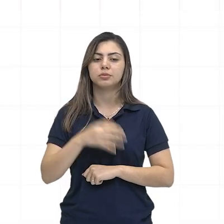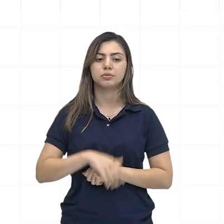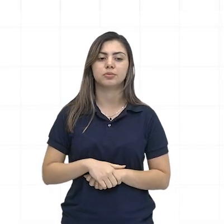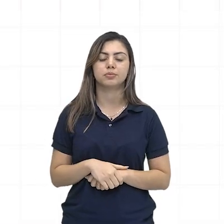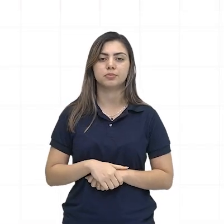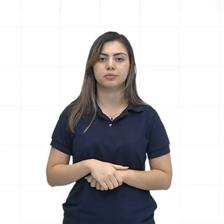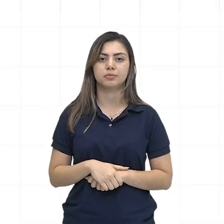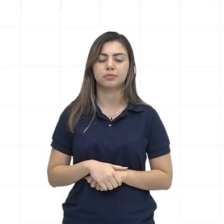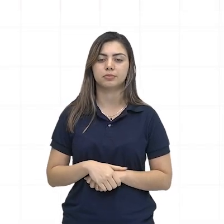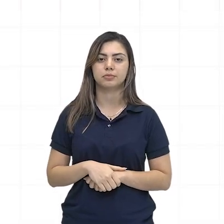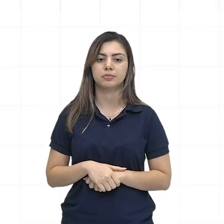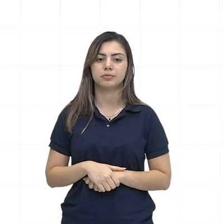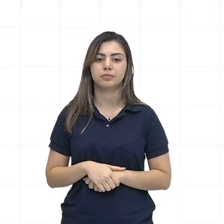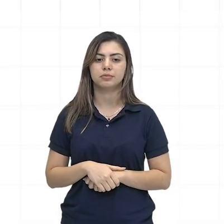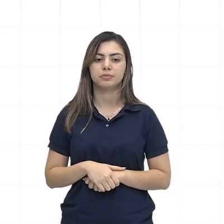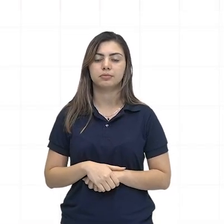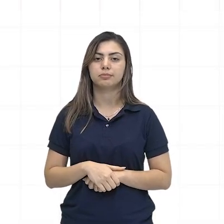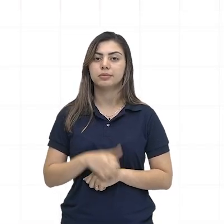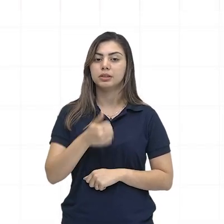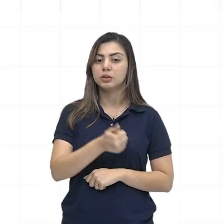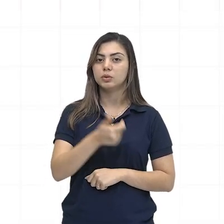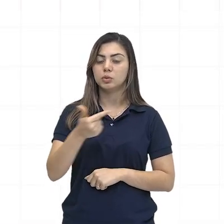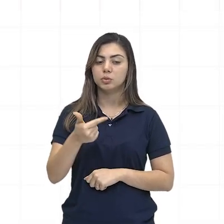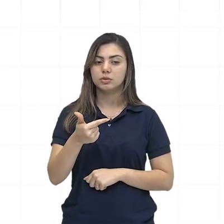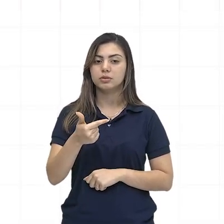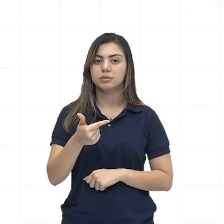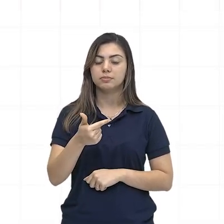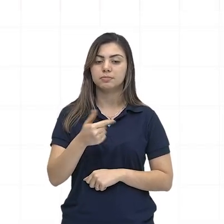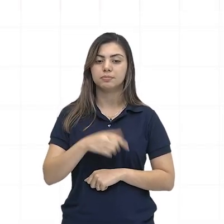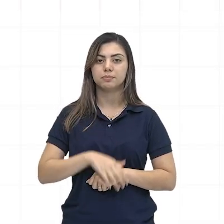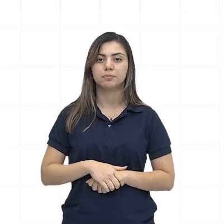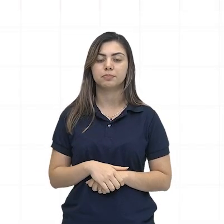só com o T aqui, nós vamos ter o que? 12,